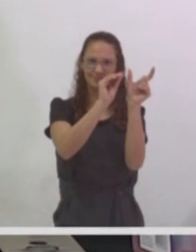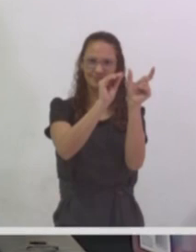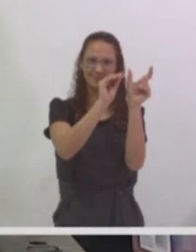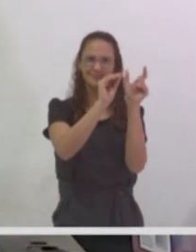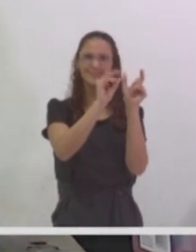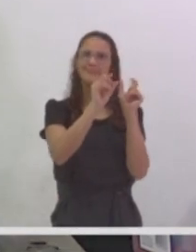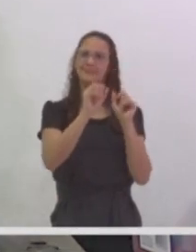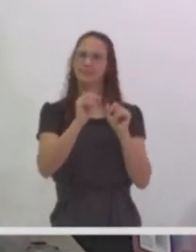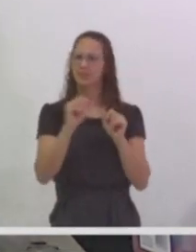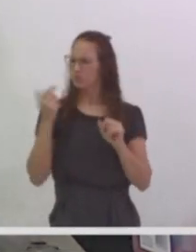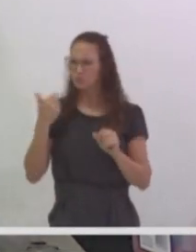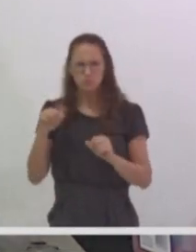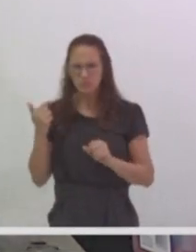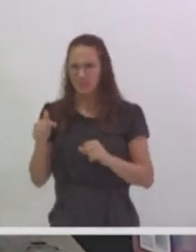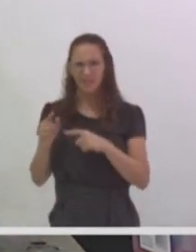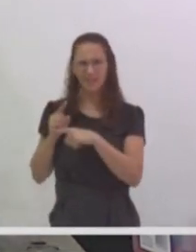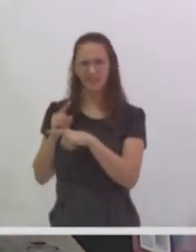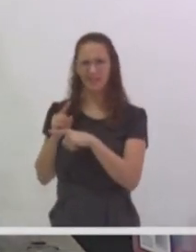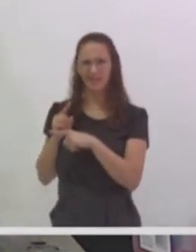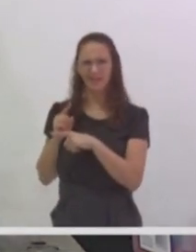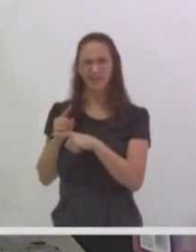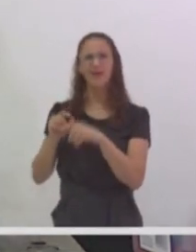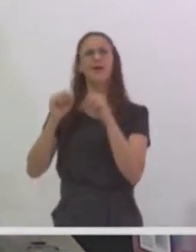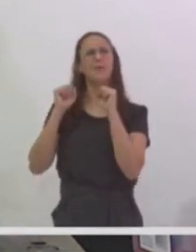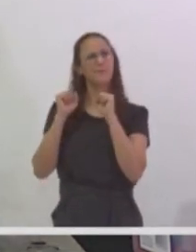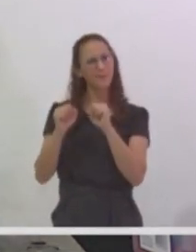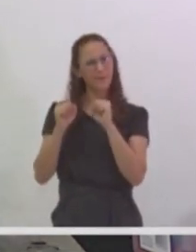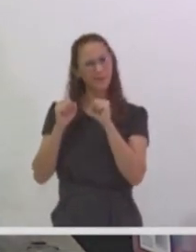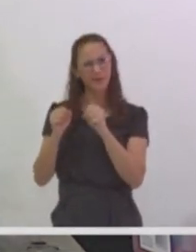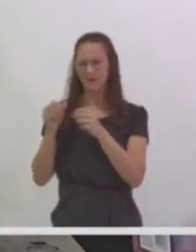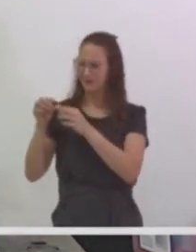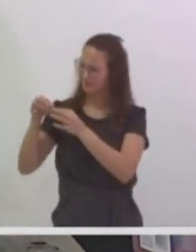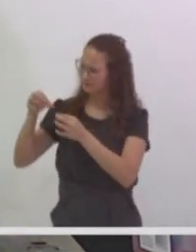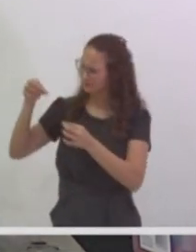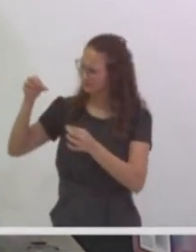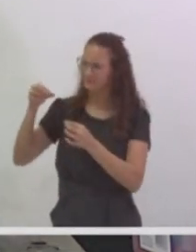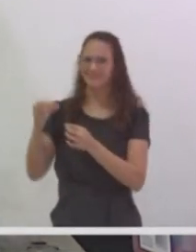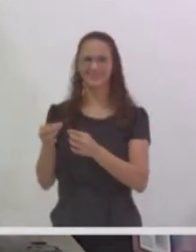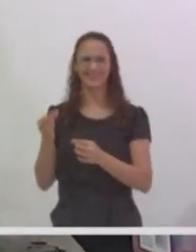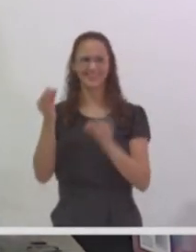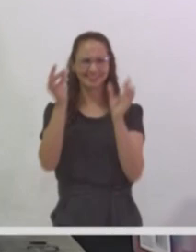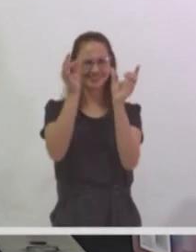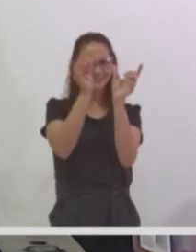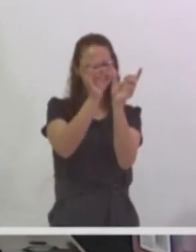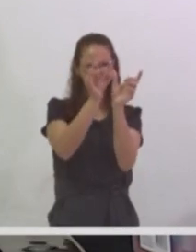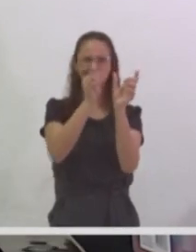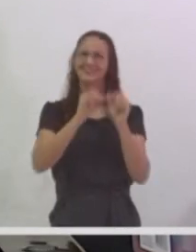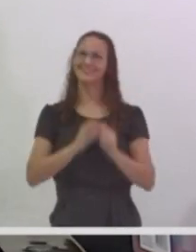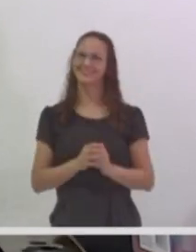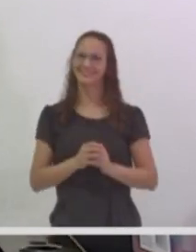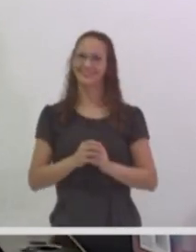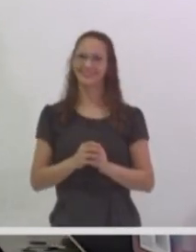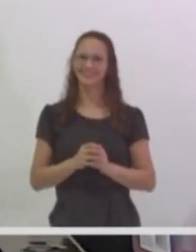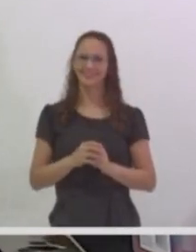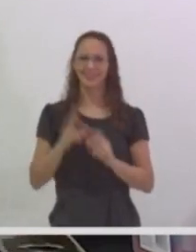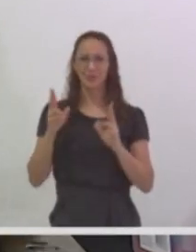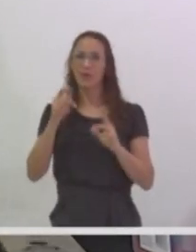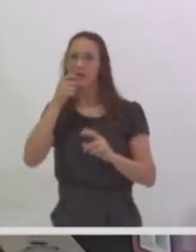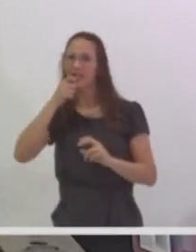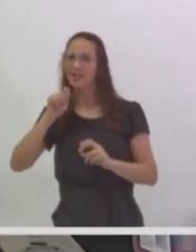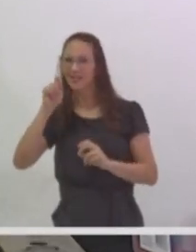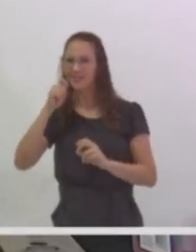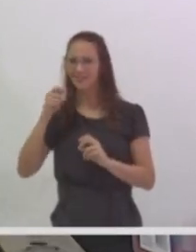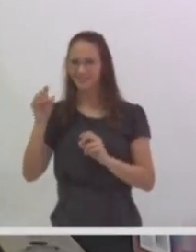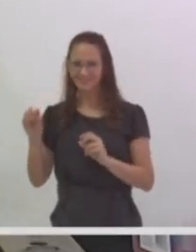ó, palitinhos. Use palitos em vez de tampinha. Se não tiver os palitinhos aqui de picolé, usa palito